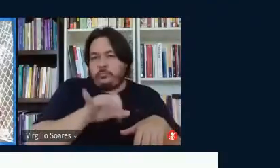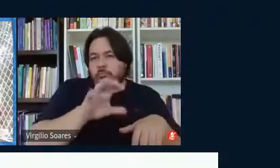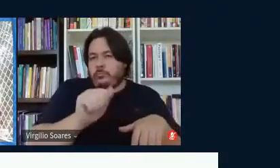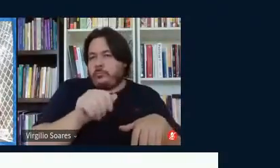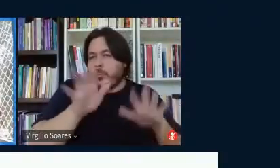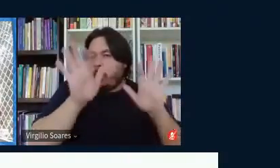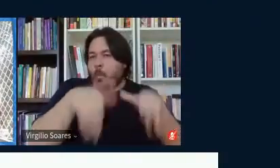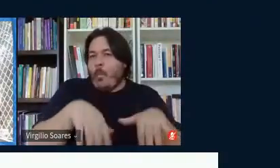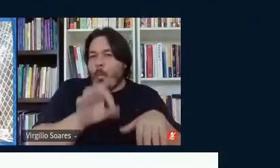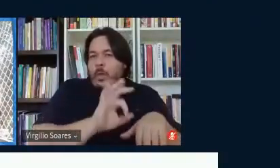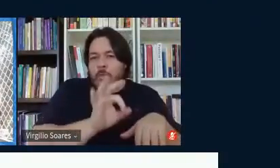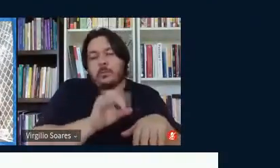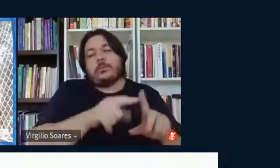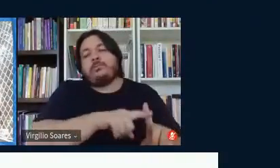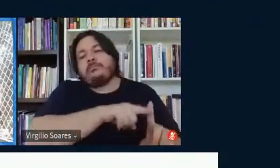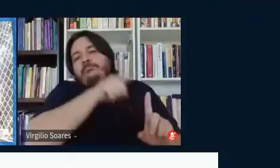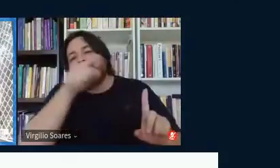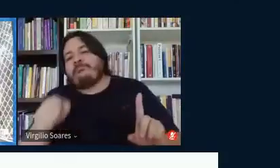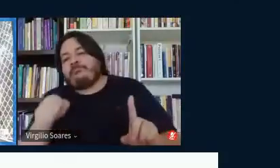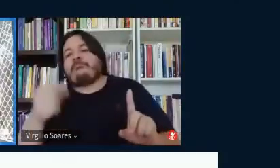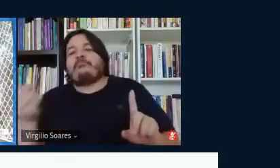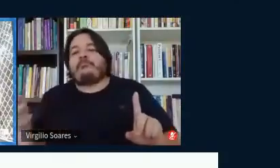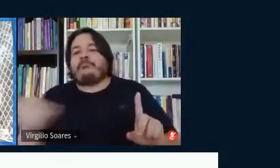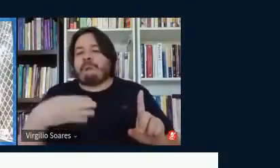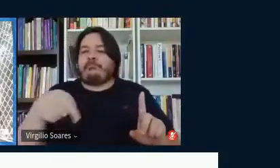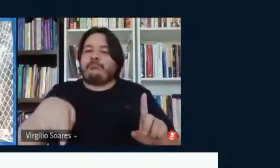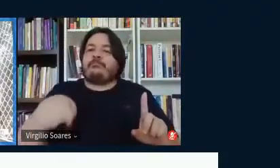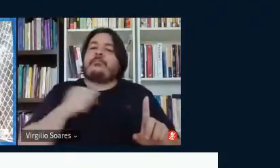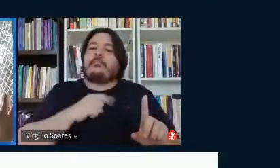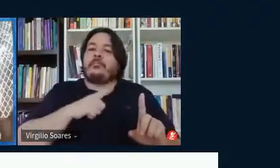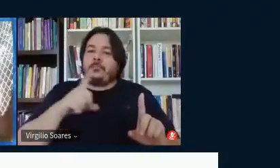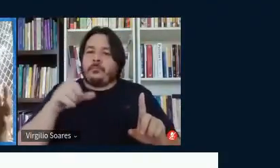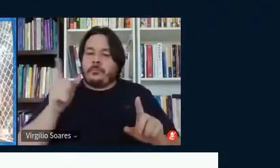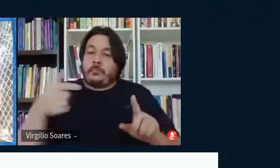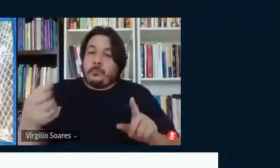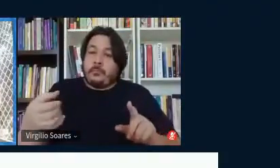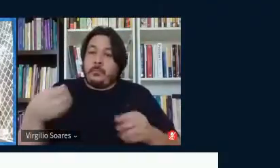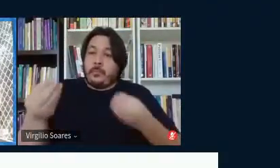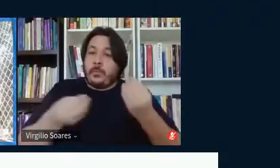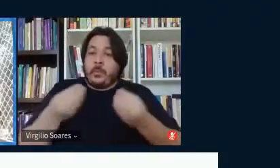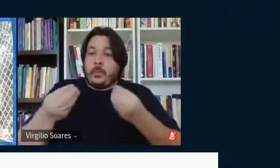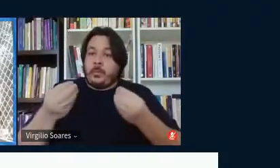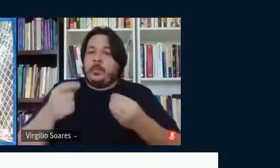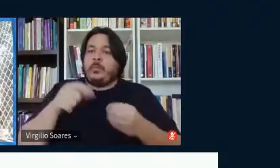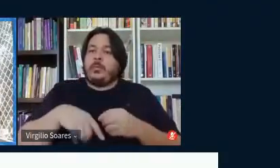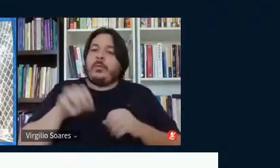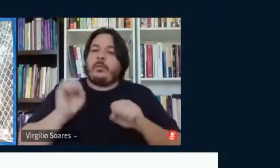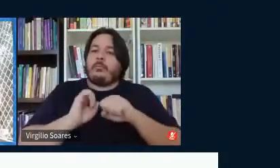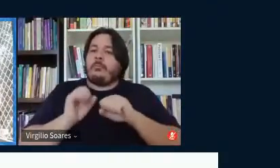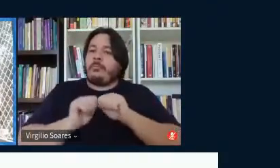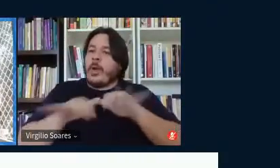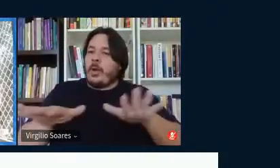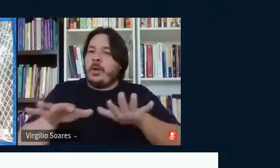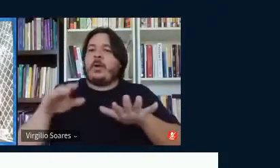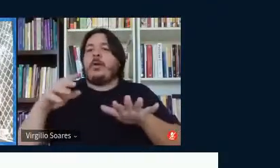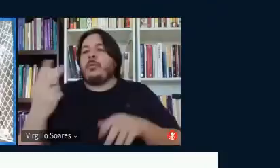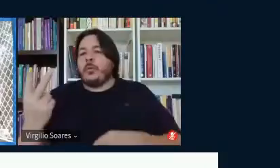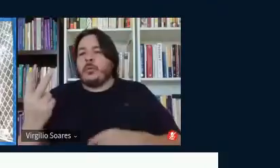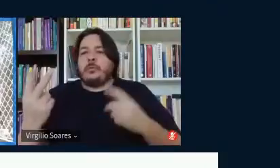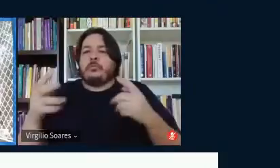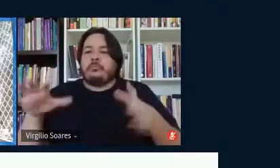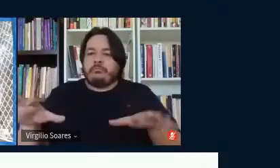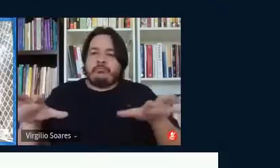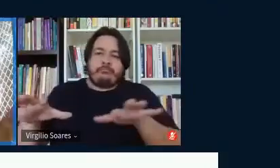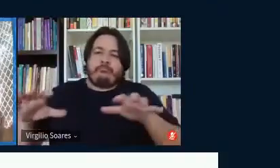terminou, e já chegamos, então, enfrentando com uma outra epidemia. Então, como é quando 2 epidemias, né, se encontram? Vou